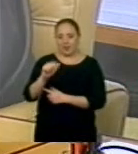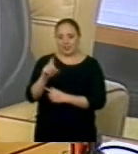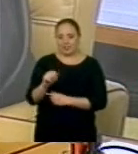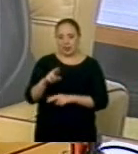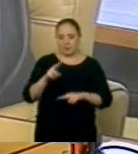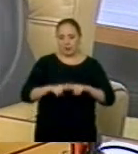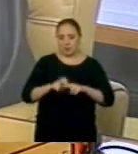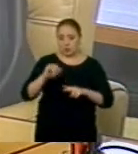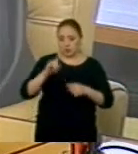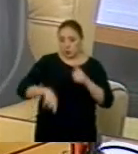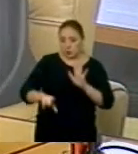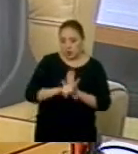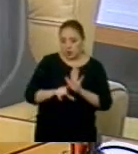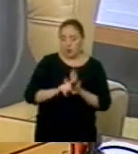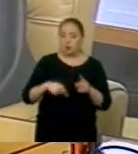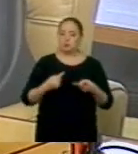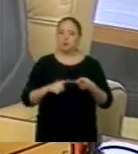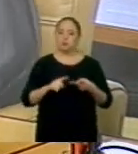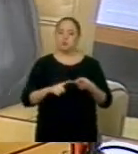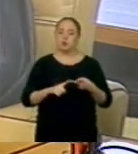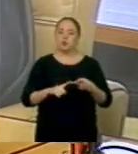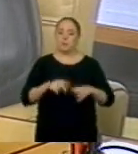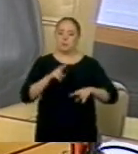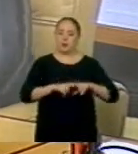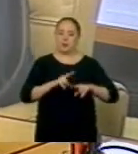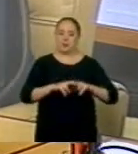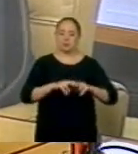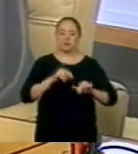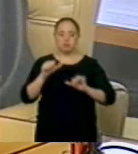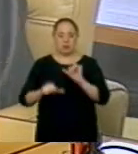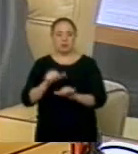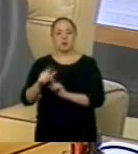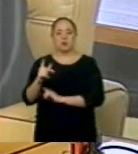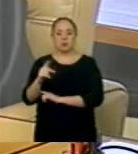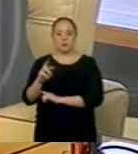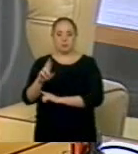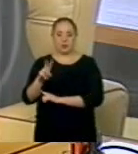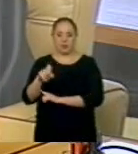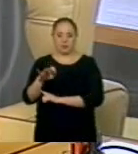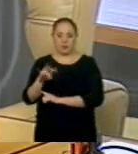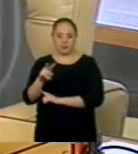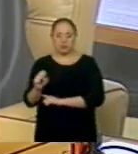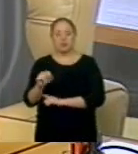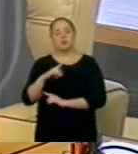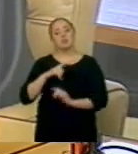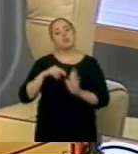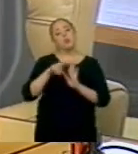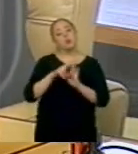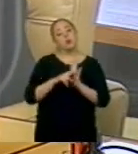2. Converter a prisão em flagrante em preventiva, quando presentes os requisitos constantes do